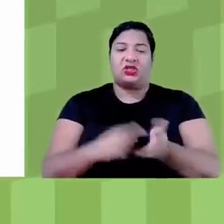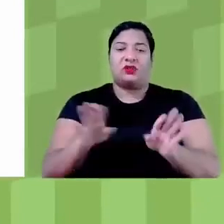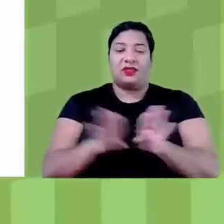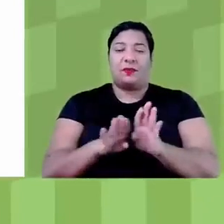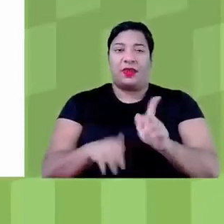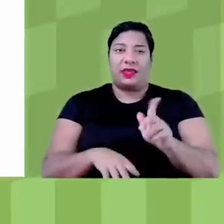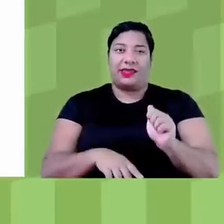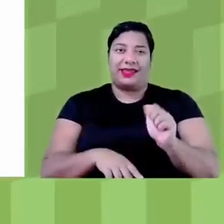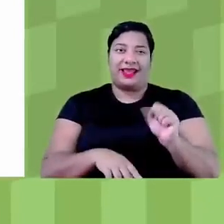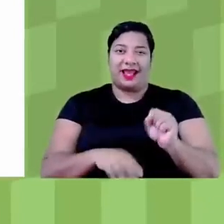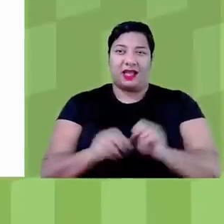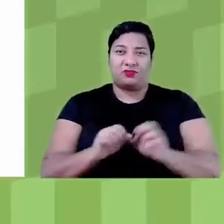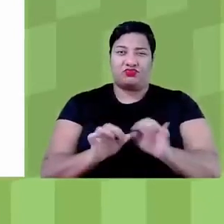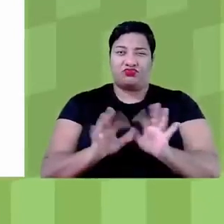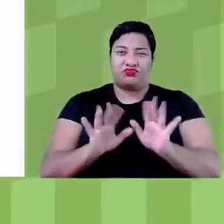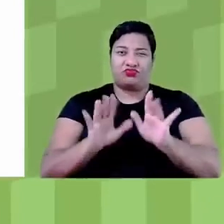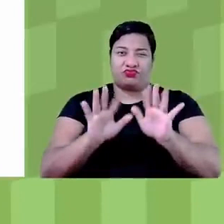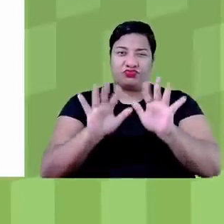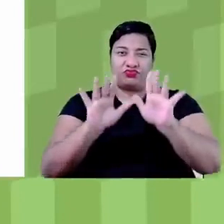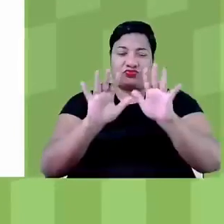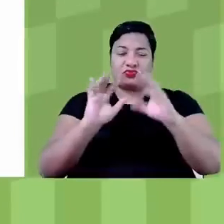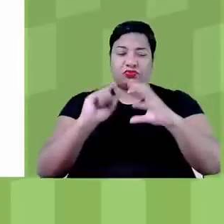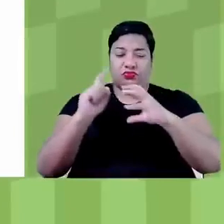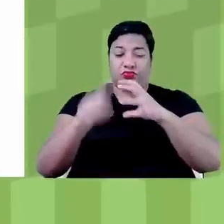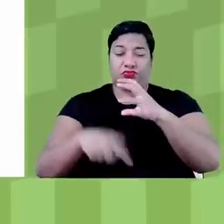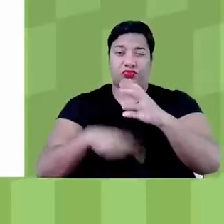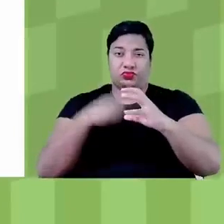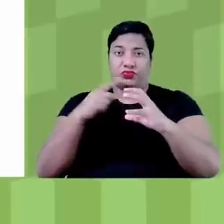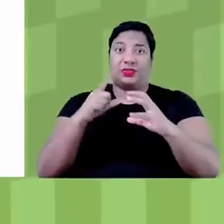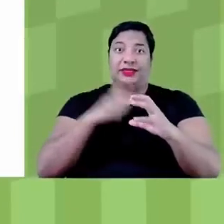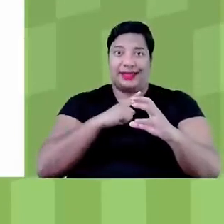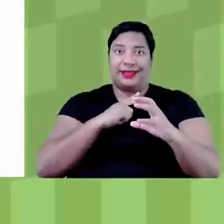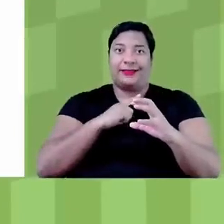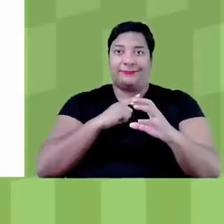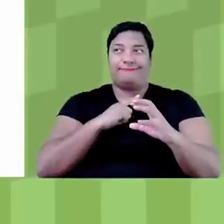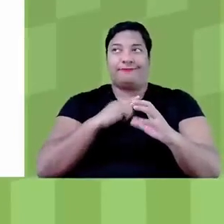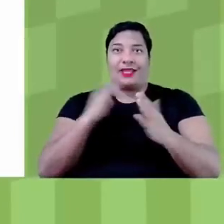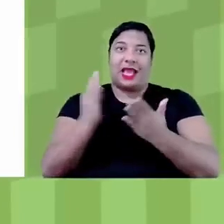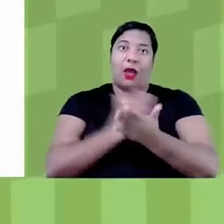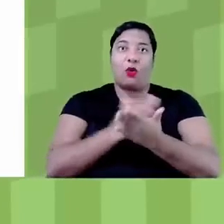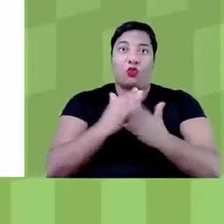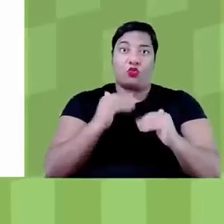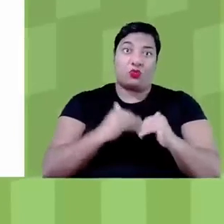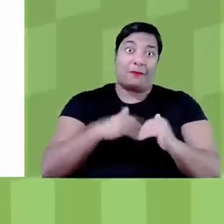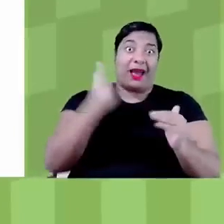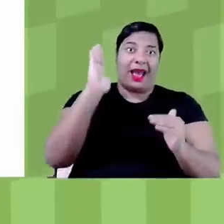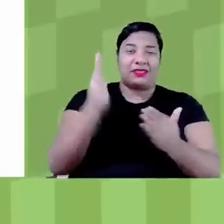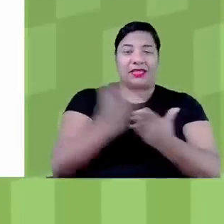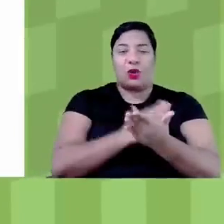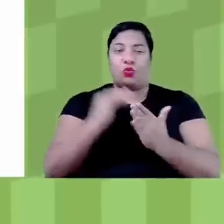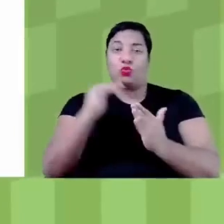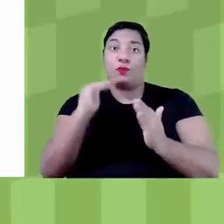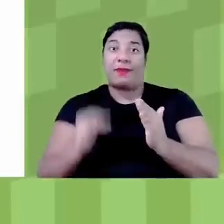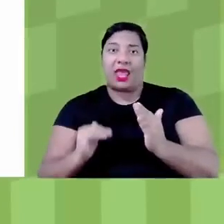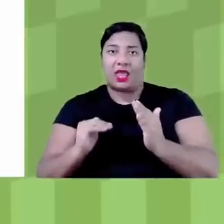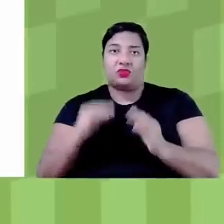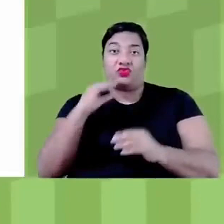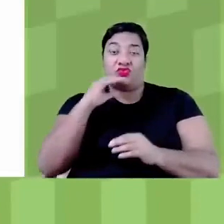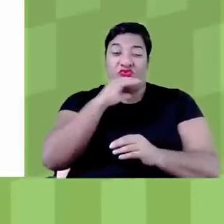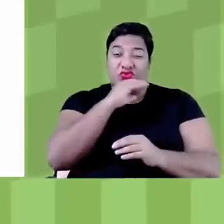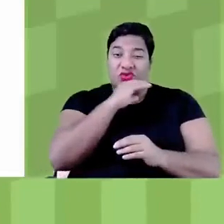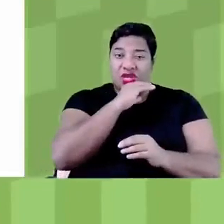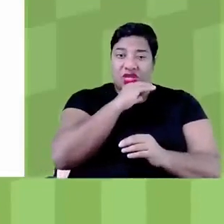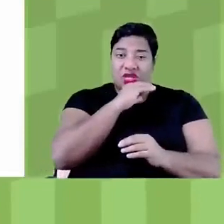a controle têm diferentes potenciais de aquecimento global, sendo que, por exemplo, esse aqui,